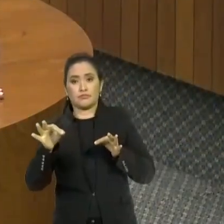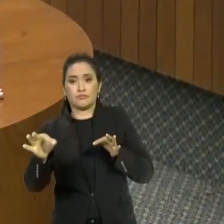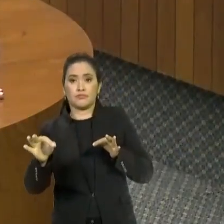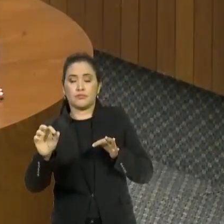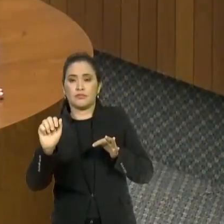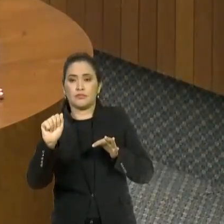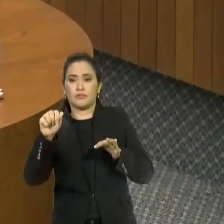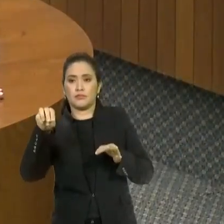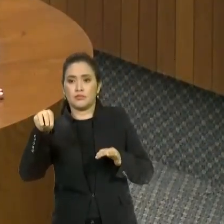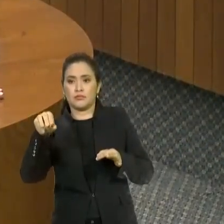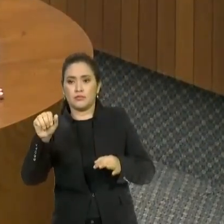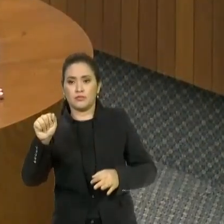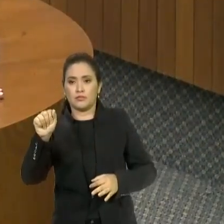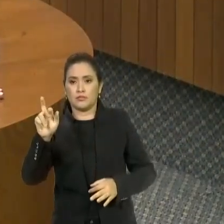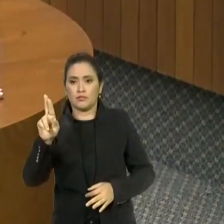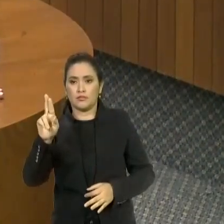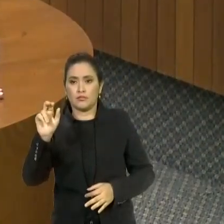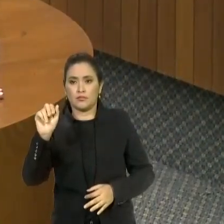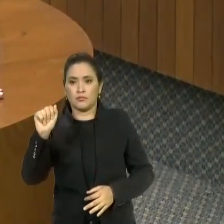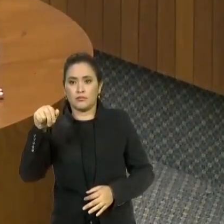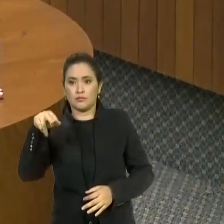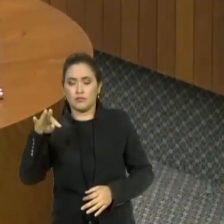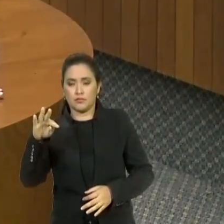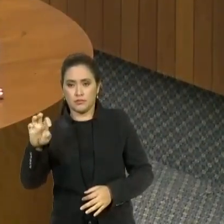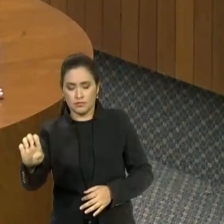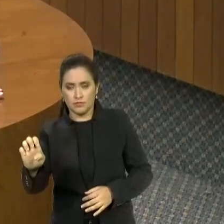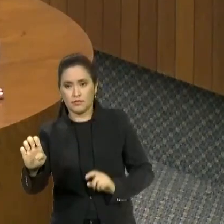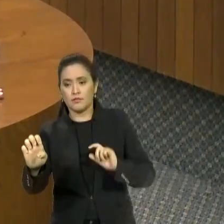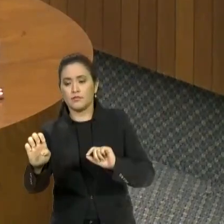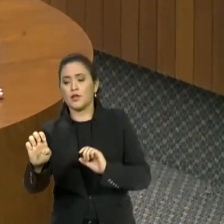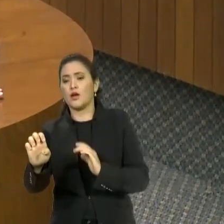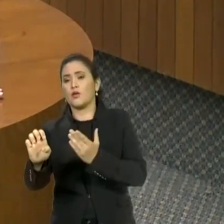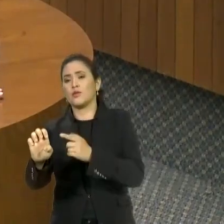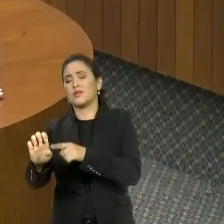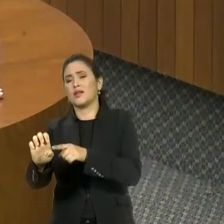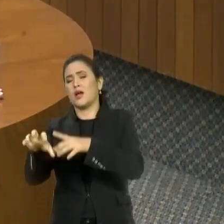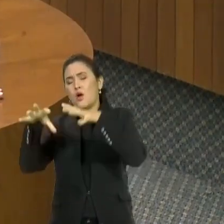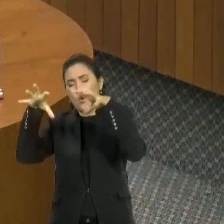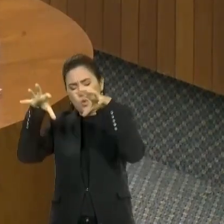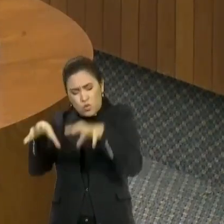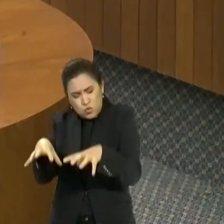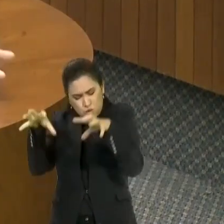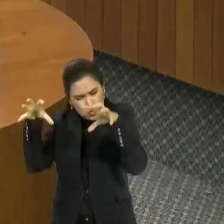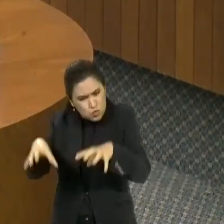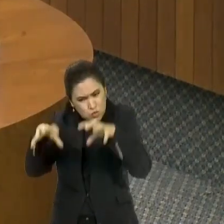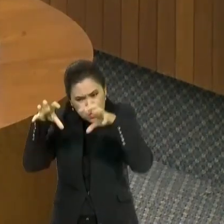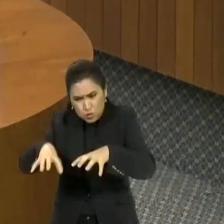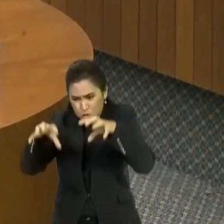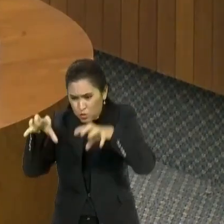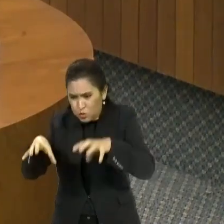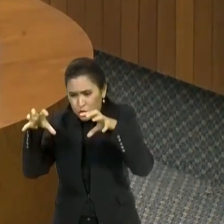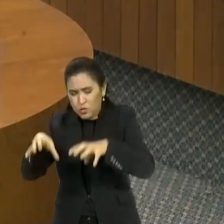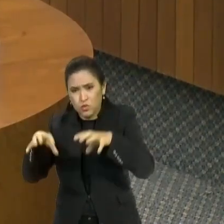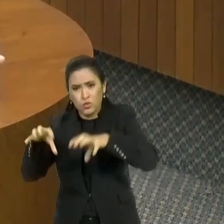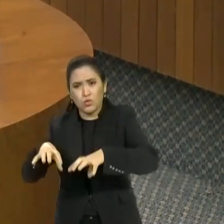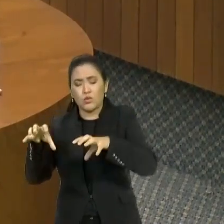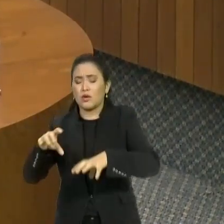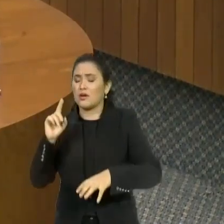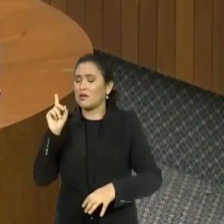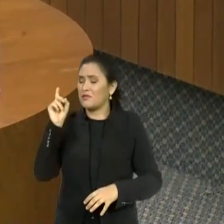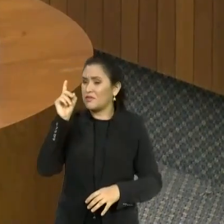município de Amarante, que vem sofrendo com as chuvas intensas, e é necessária